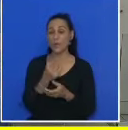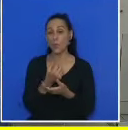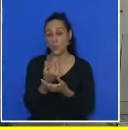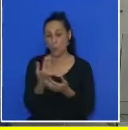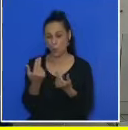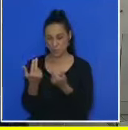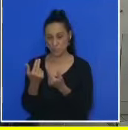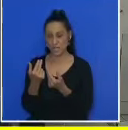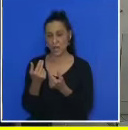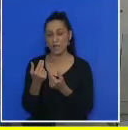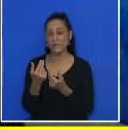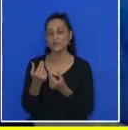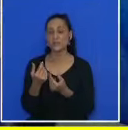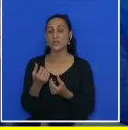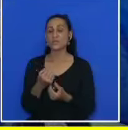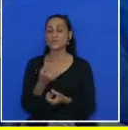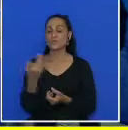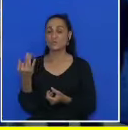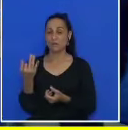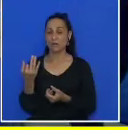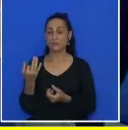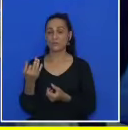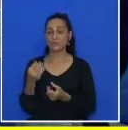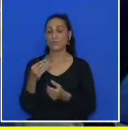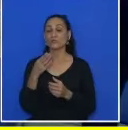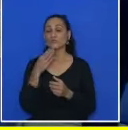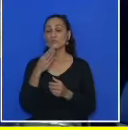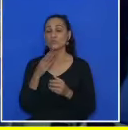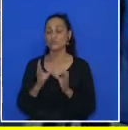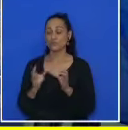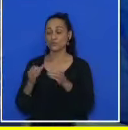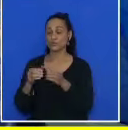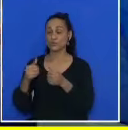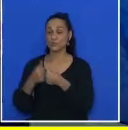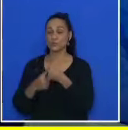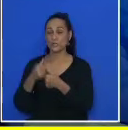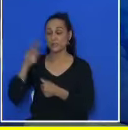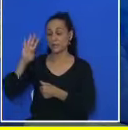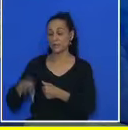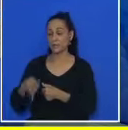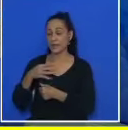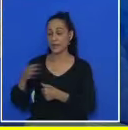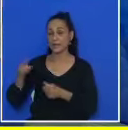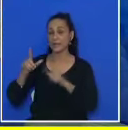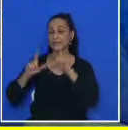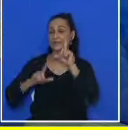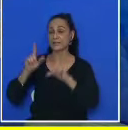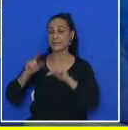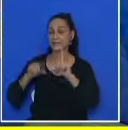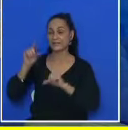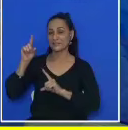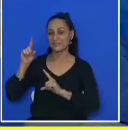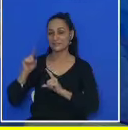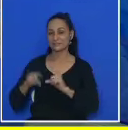Mania, sendo que cada número corresponde a um time de futebol, conforme a tabela de times exposta na tela da